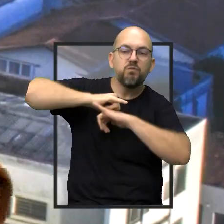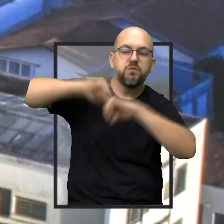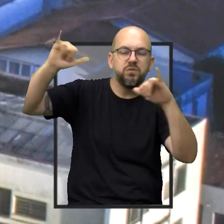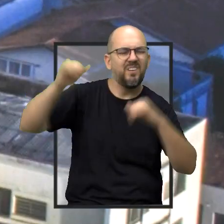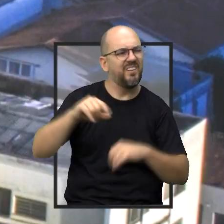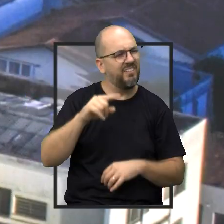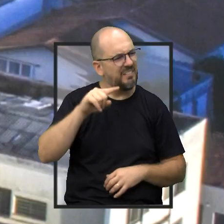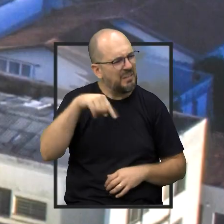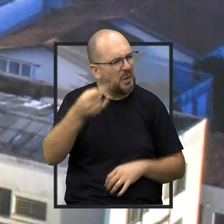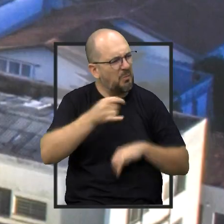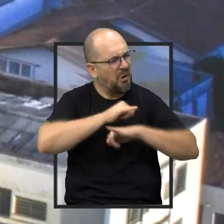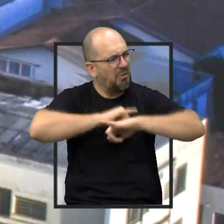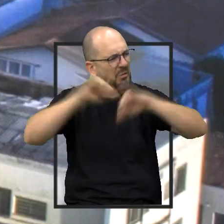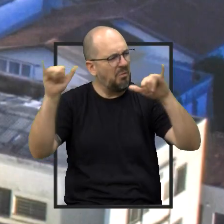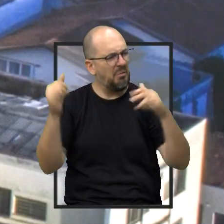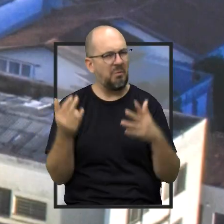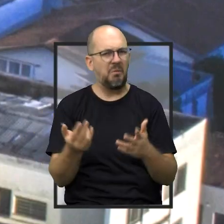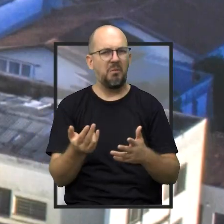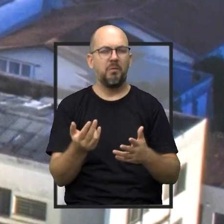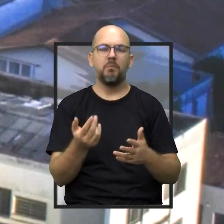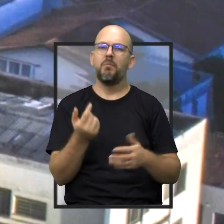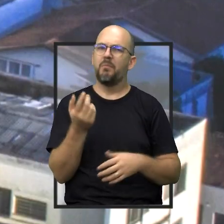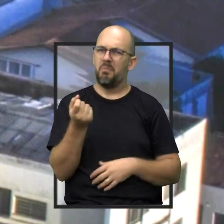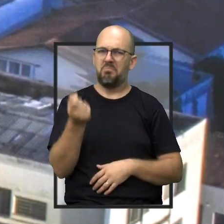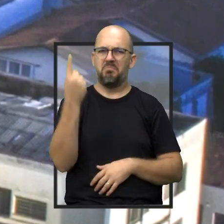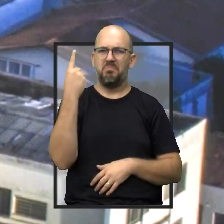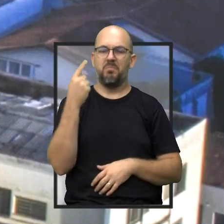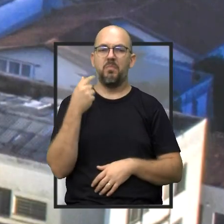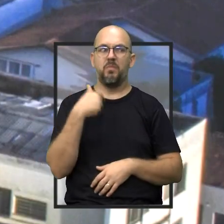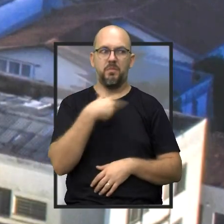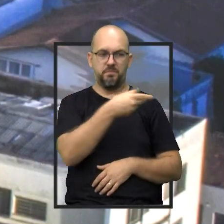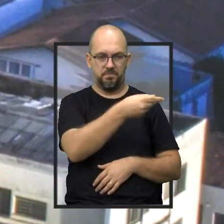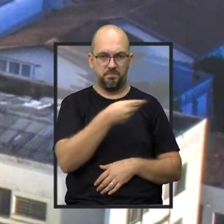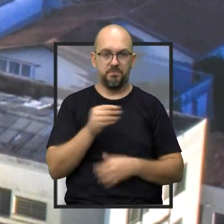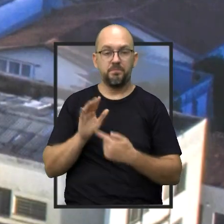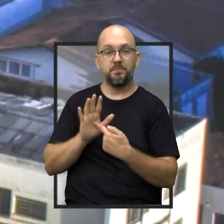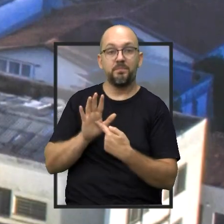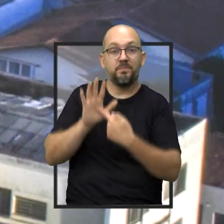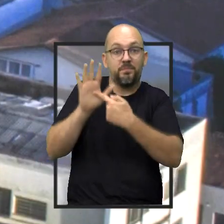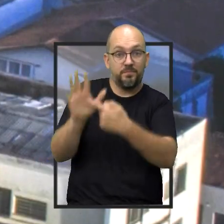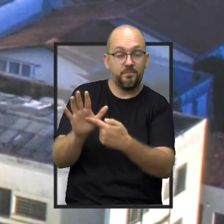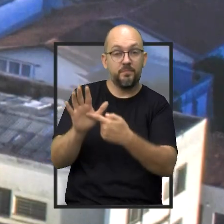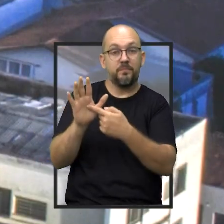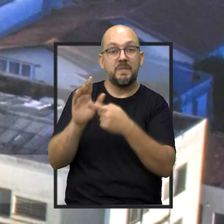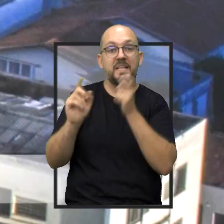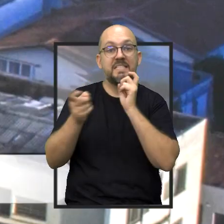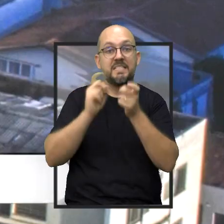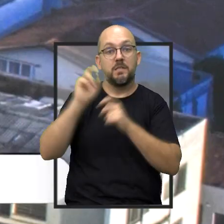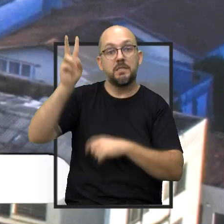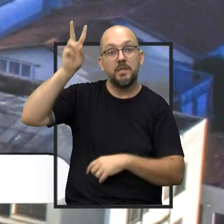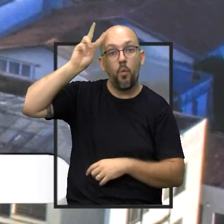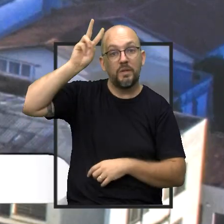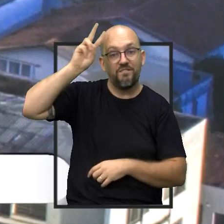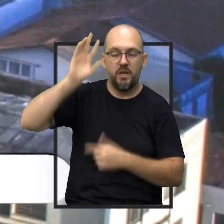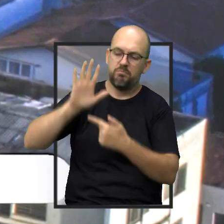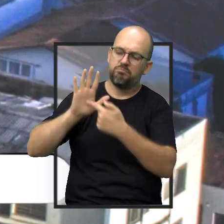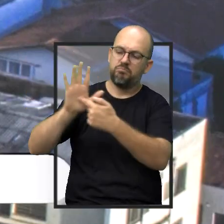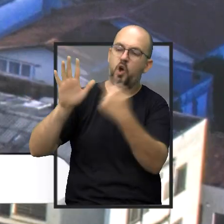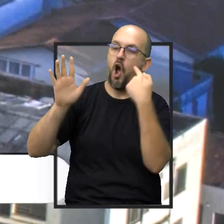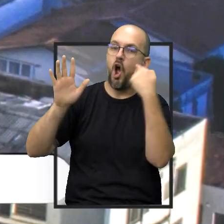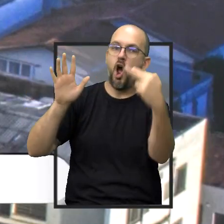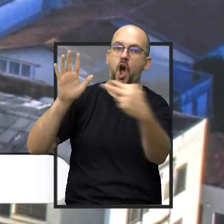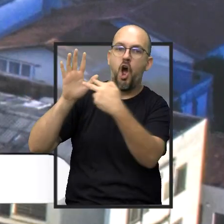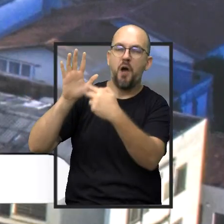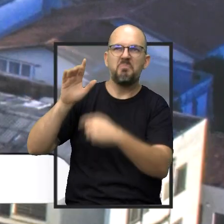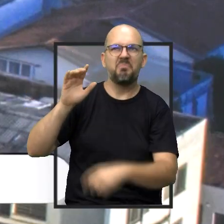que mais me chamou a atenção é que eu apresentei essa resposta da prefeitura numa sessão, numa segunda-feira, e aí,